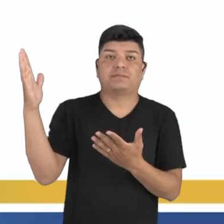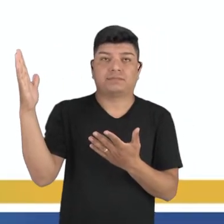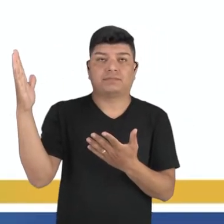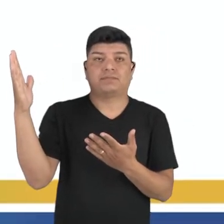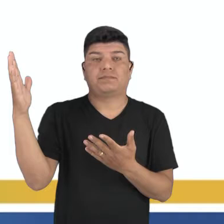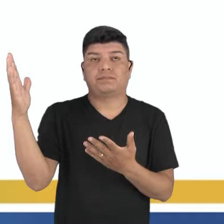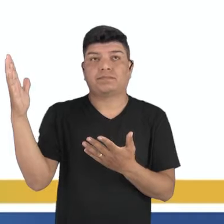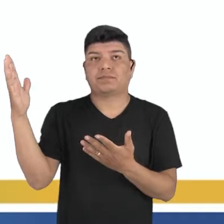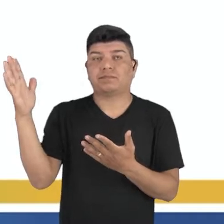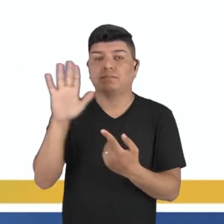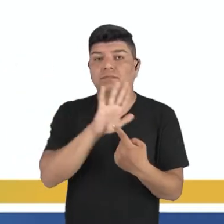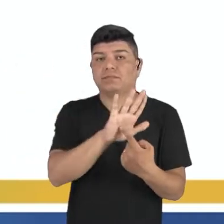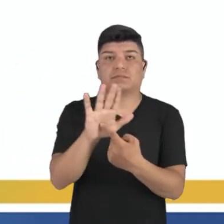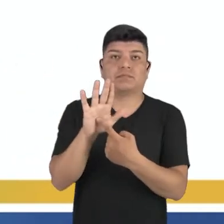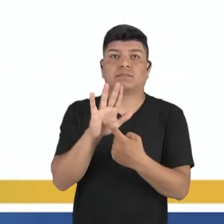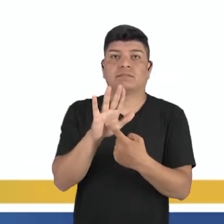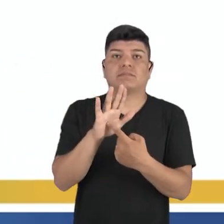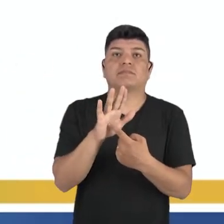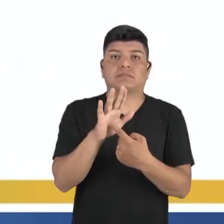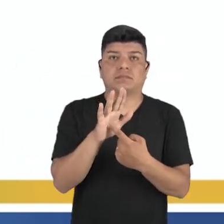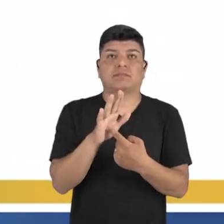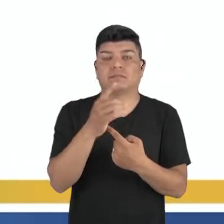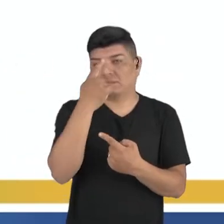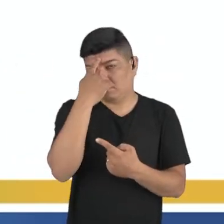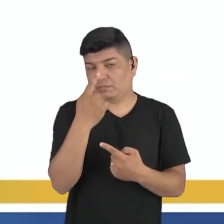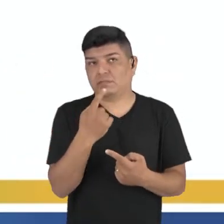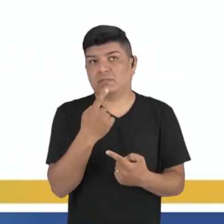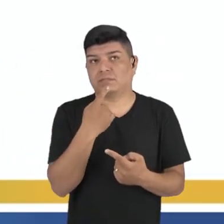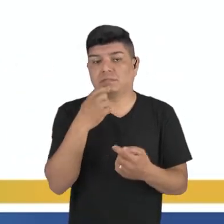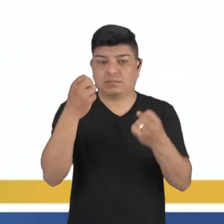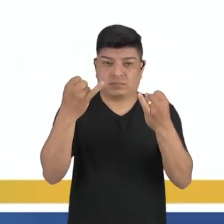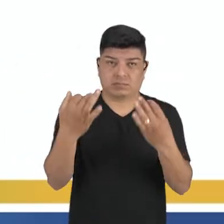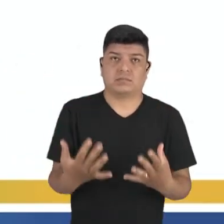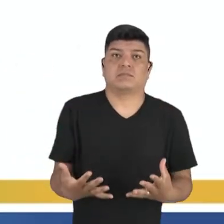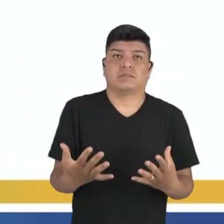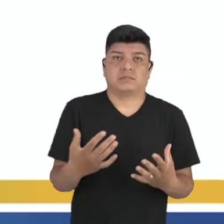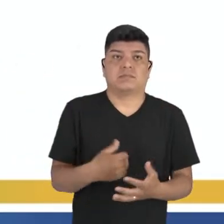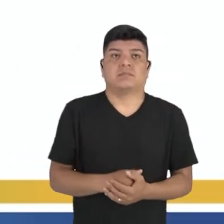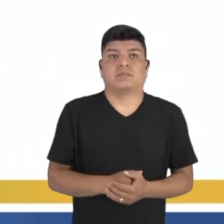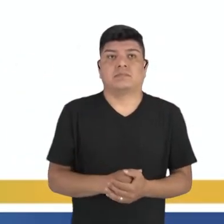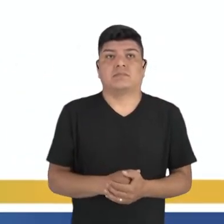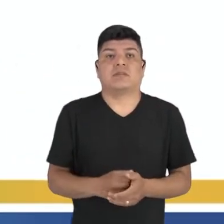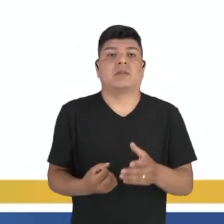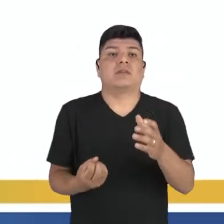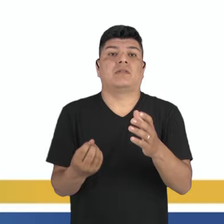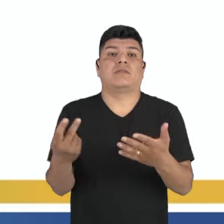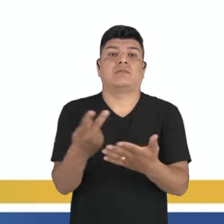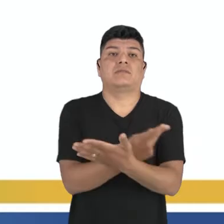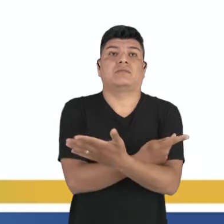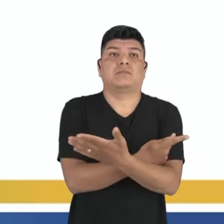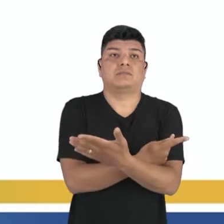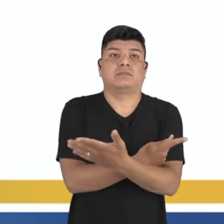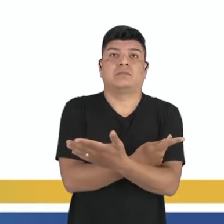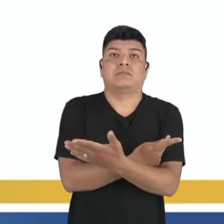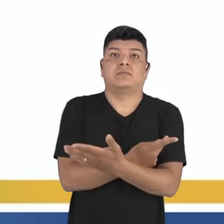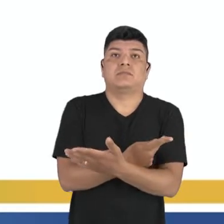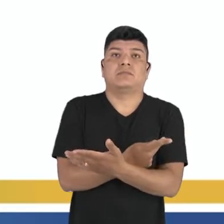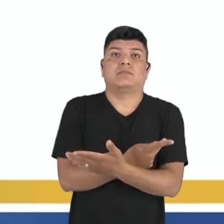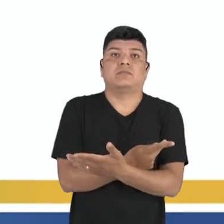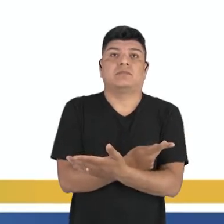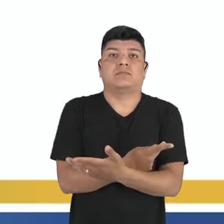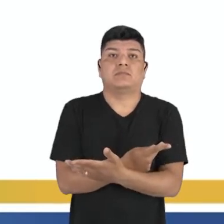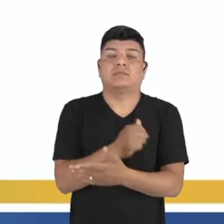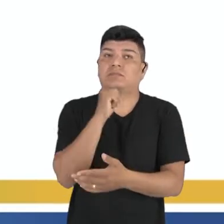uma demonstração, né, nessa imagem. Ela está explicando justamente ali onde é que ocorre a fase